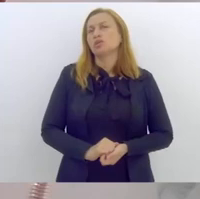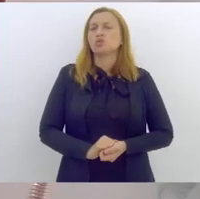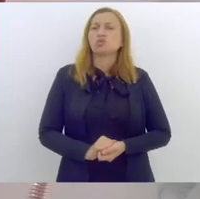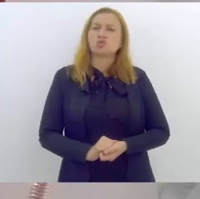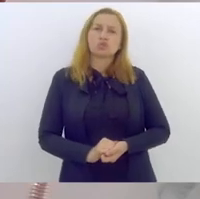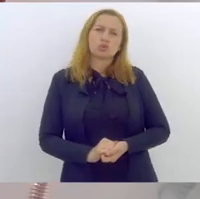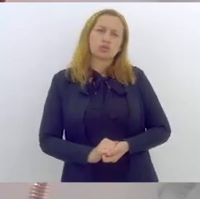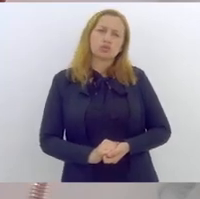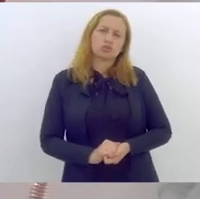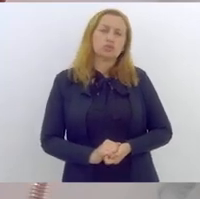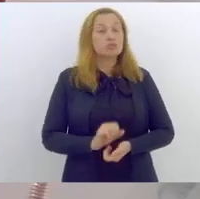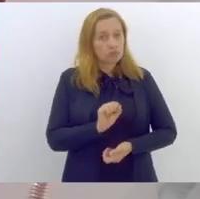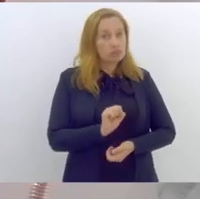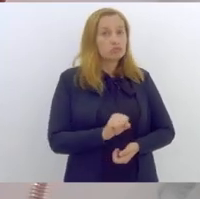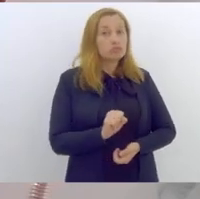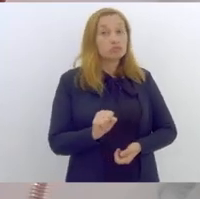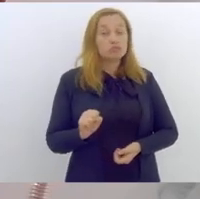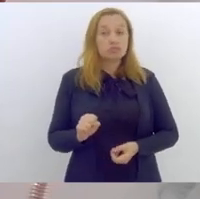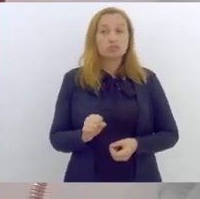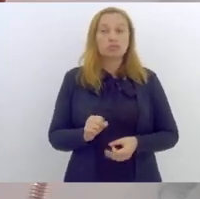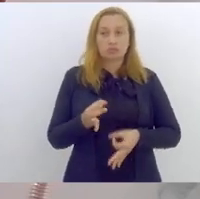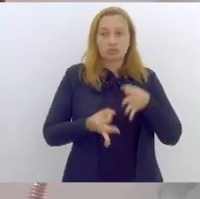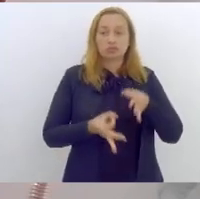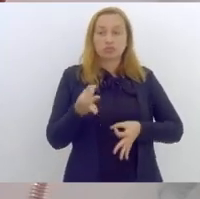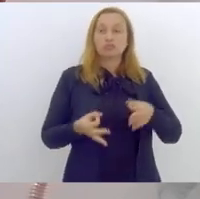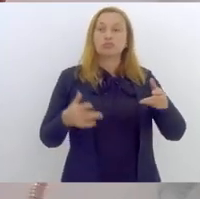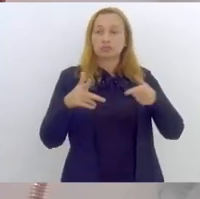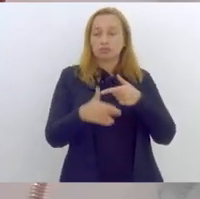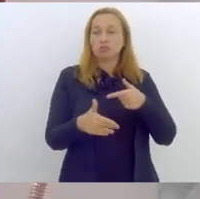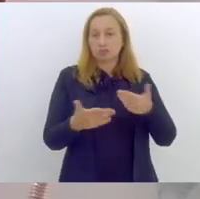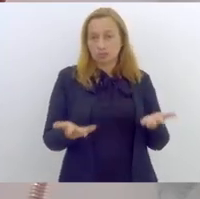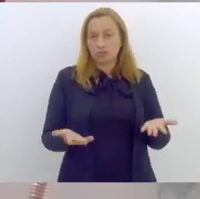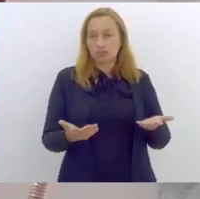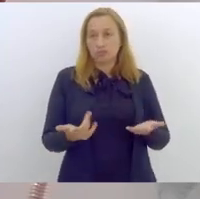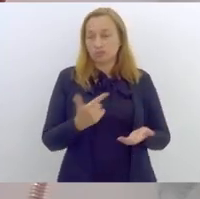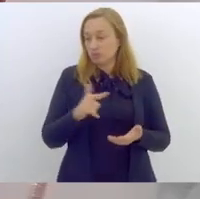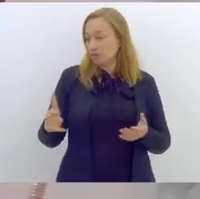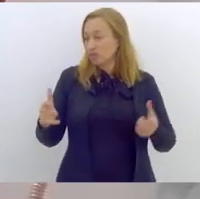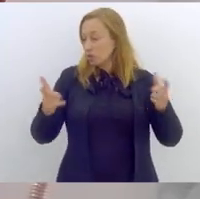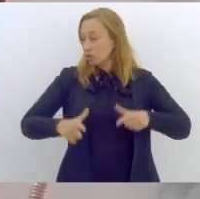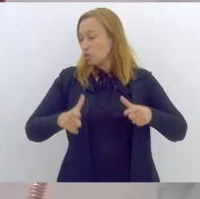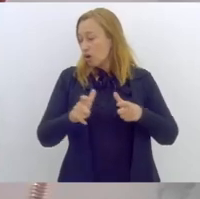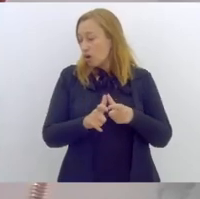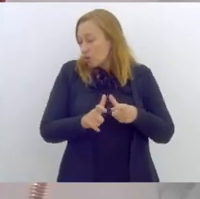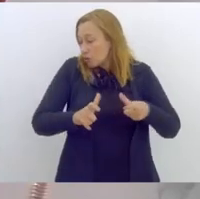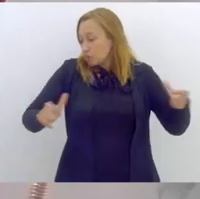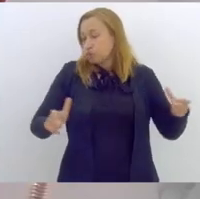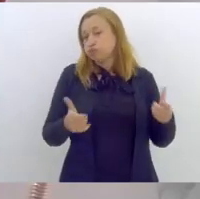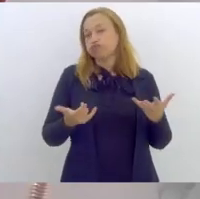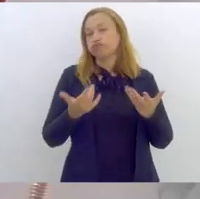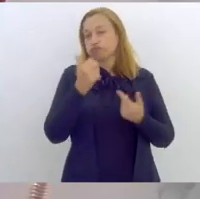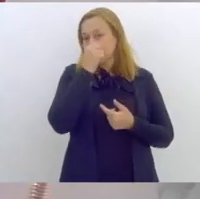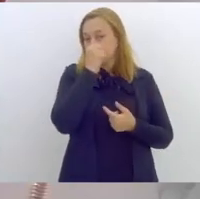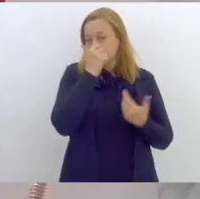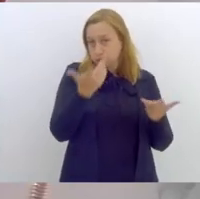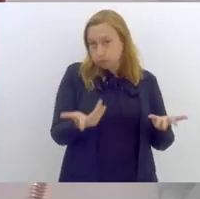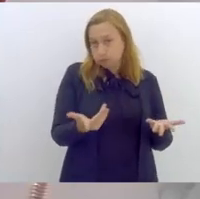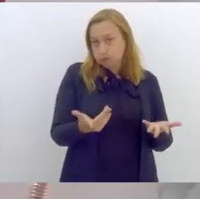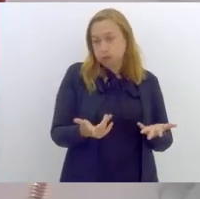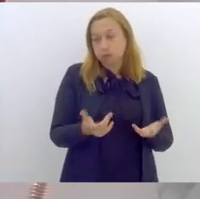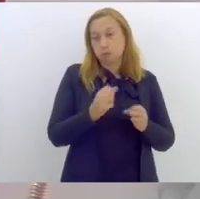é claro que tem limitações jurídicas a gente não teria o auditório lotado de pessoas e Concursos de tantos anos atrás